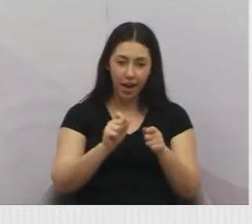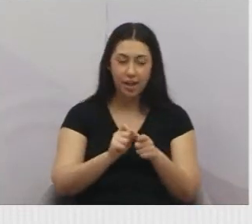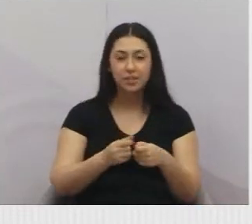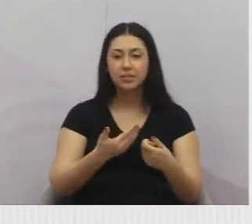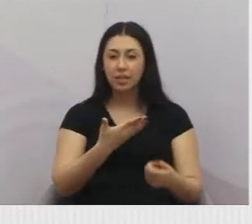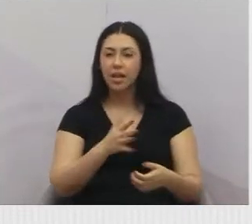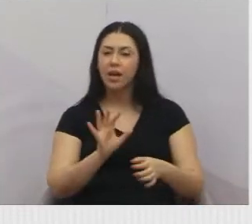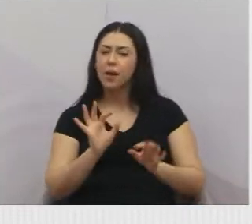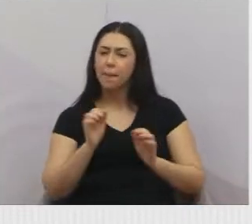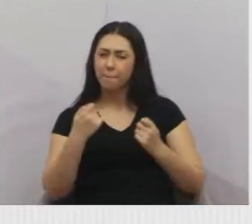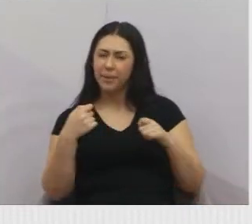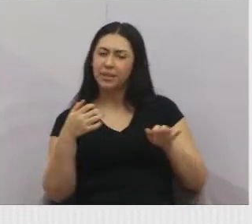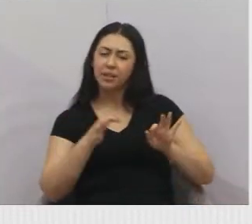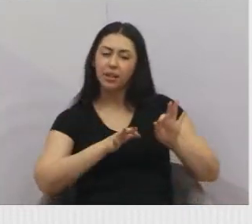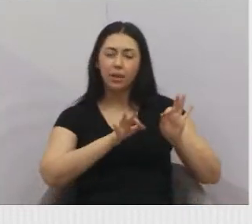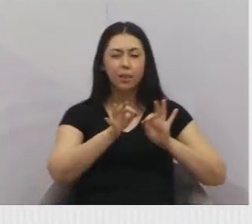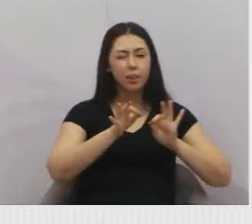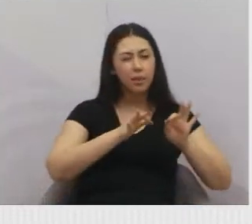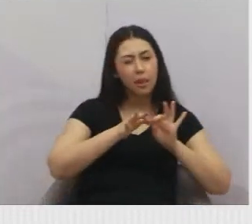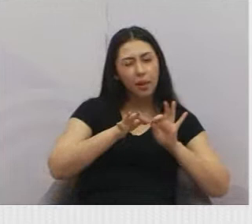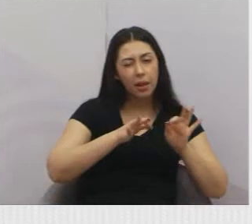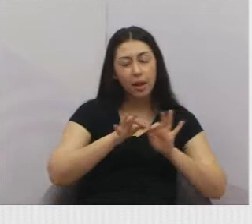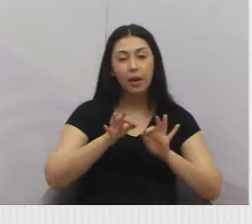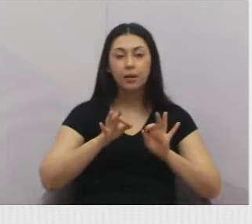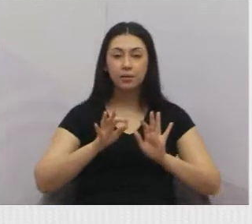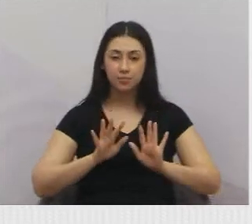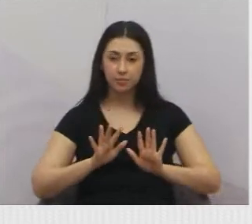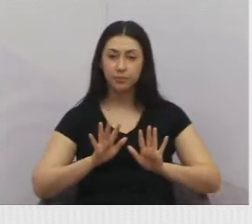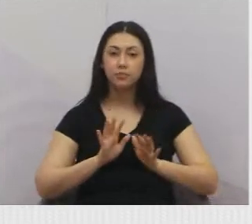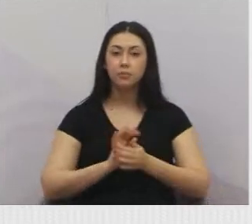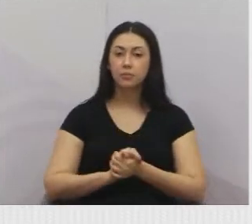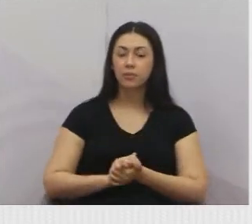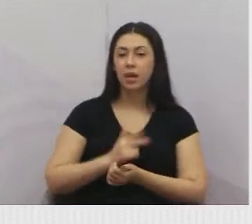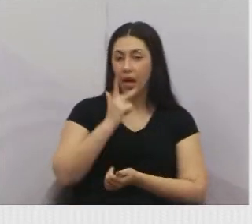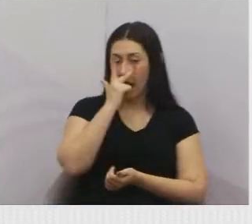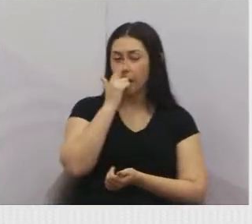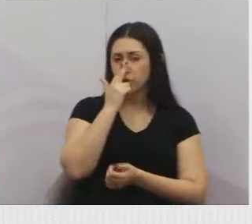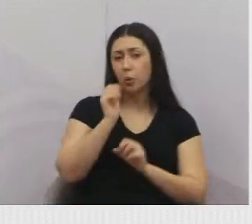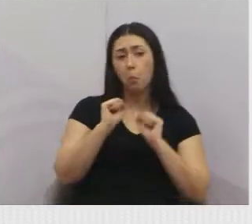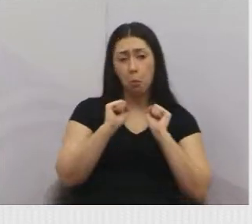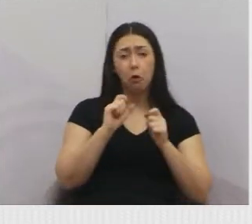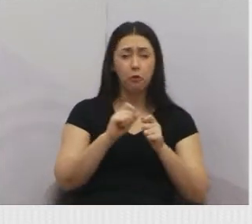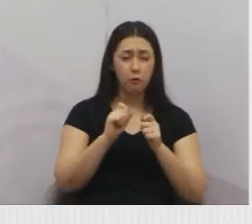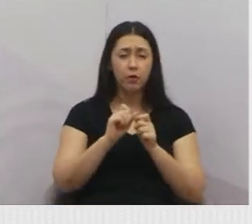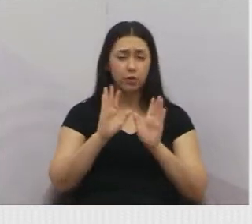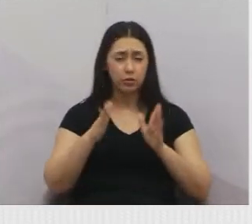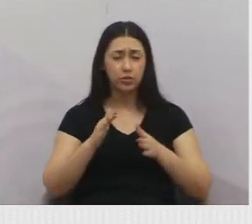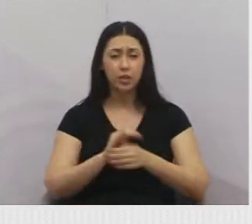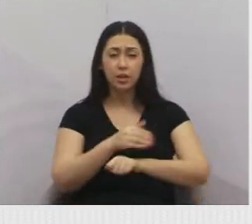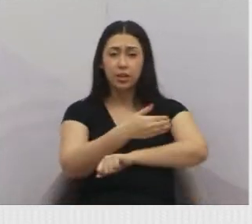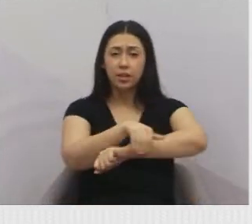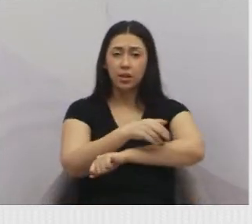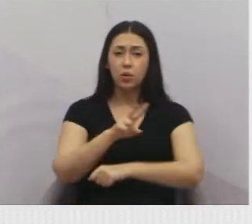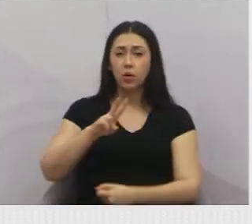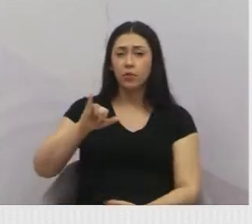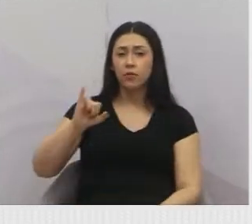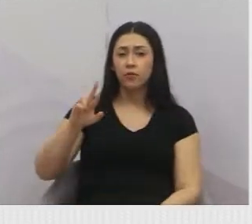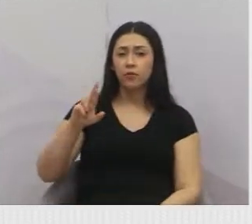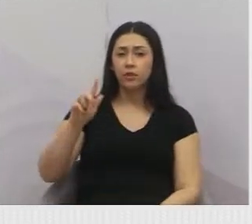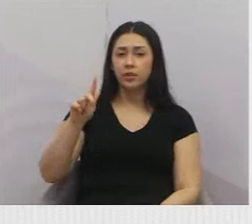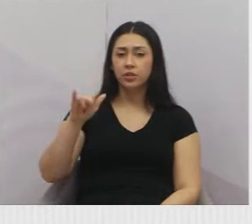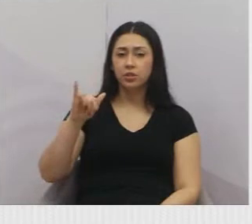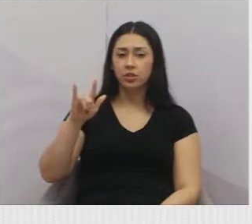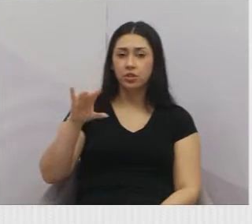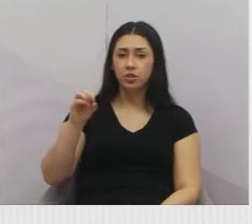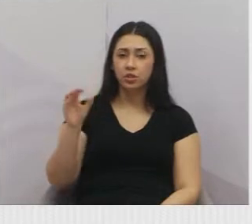falta um acabamento ainda, acredito que possa ter feito entre ontem e hoje, né? Ali na rua Virgílio Cardarelli,